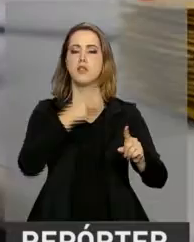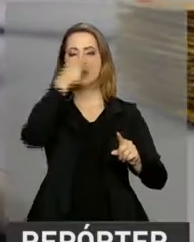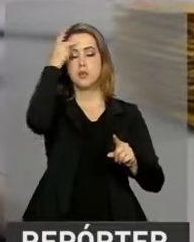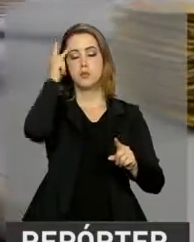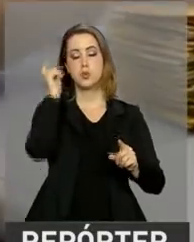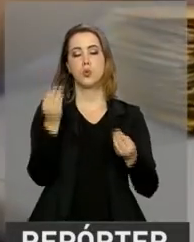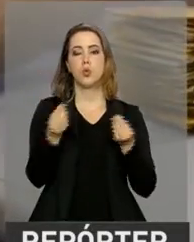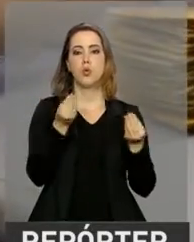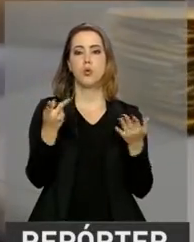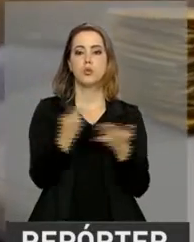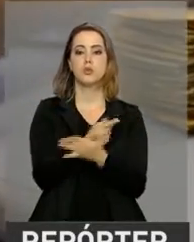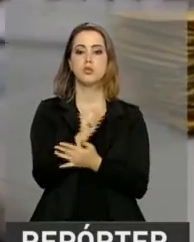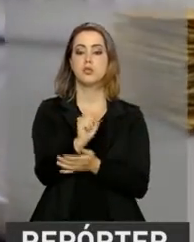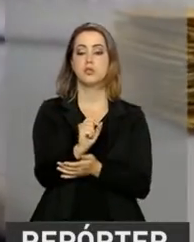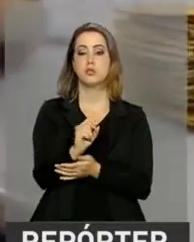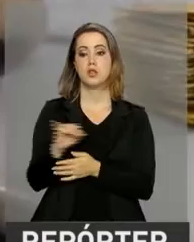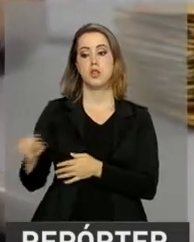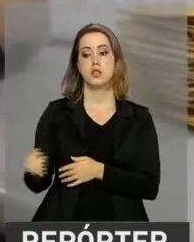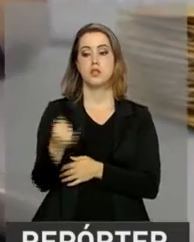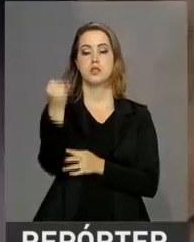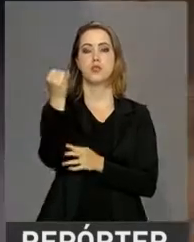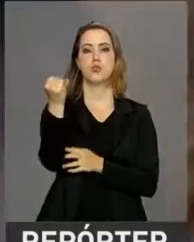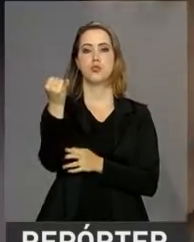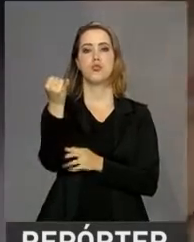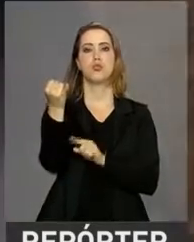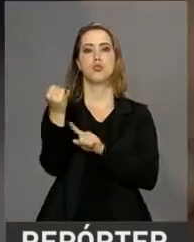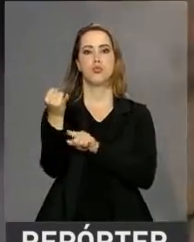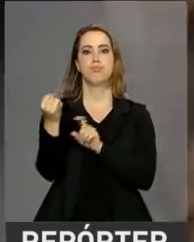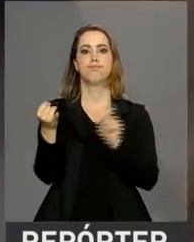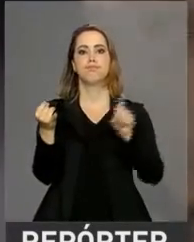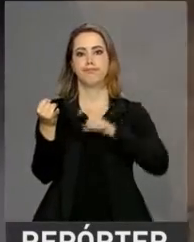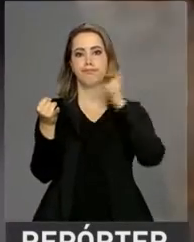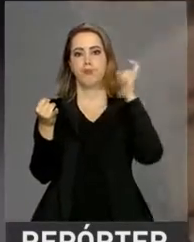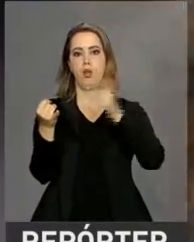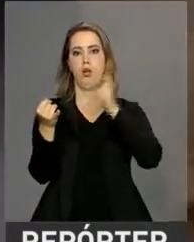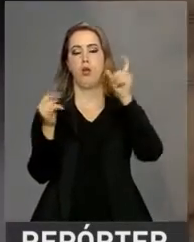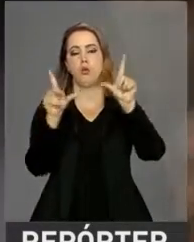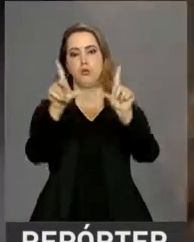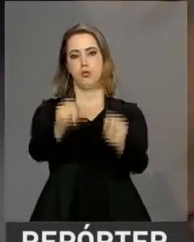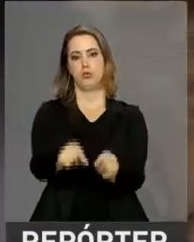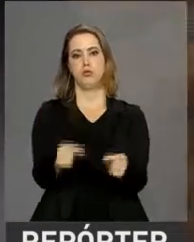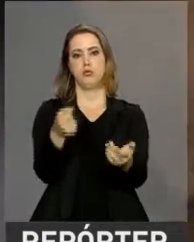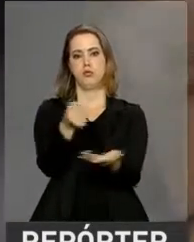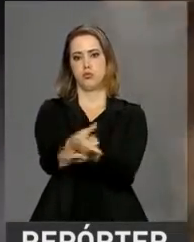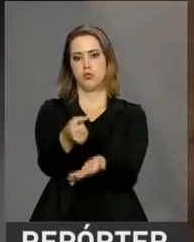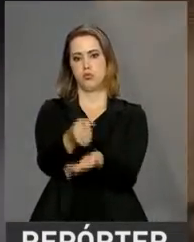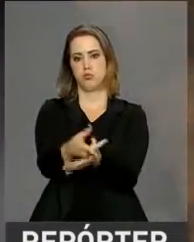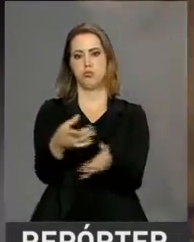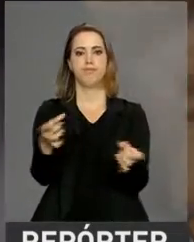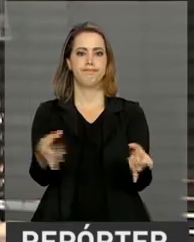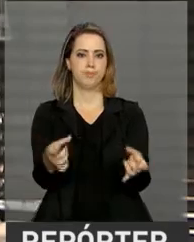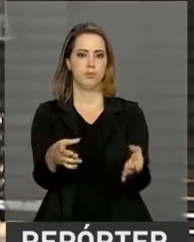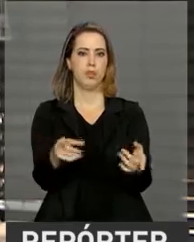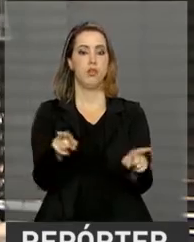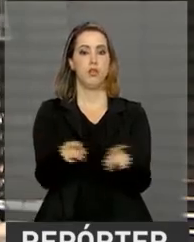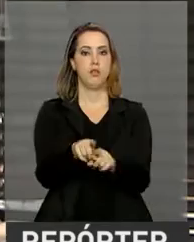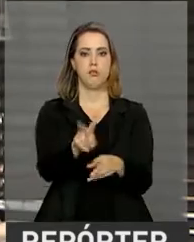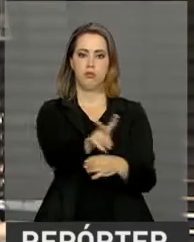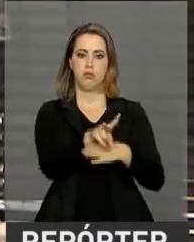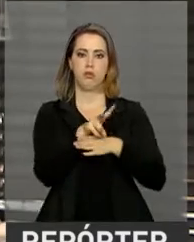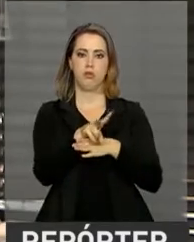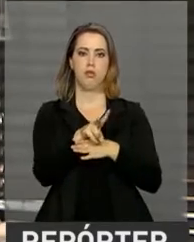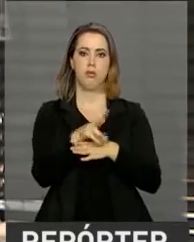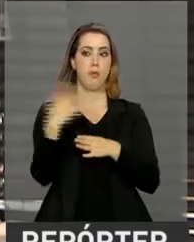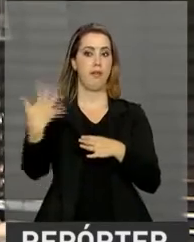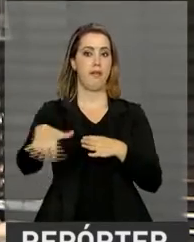se ela está alta os juros sobem o que pode diminuir o consumo e os empréstimos que ficam mais caros deixa eu colocar um